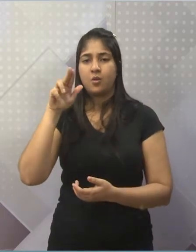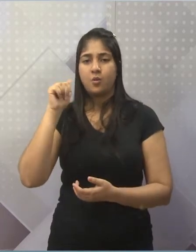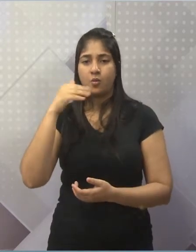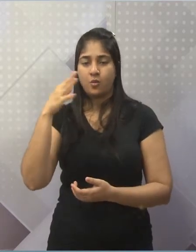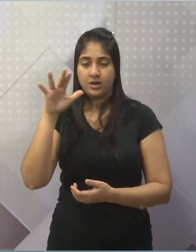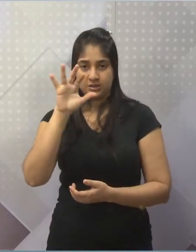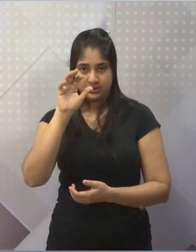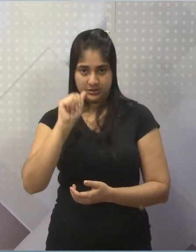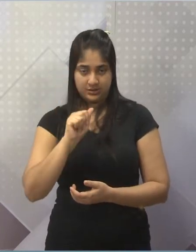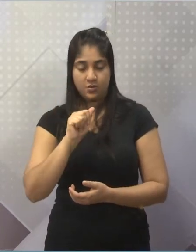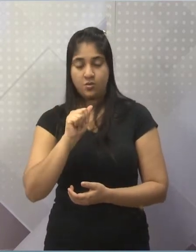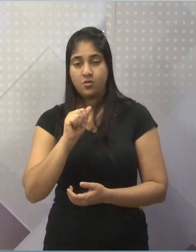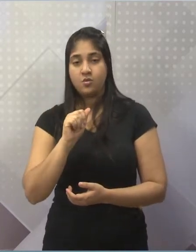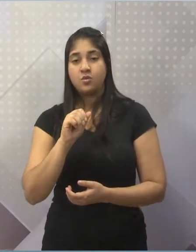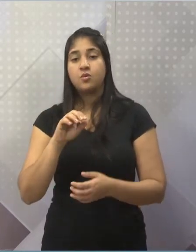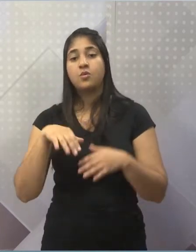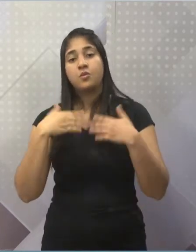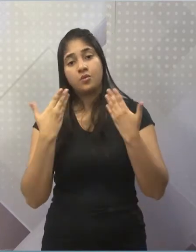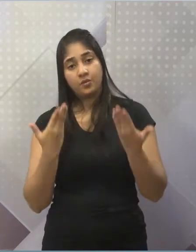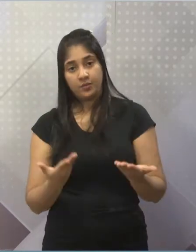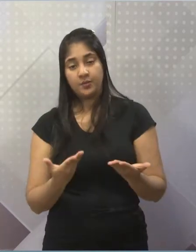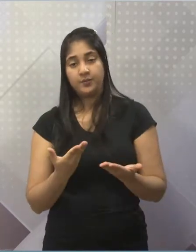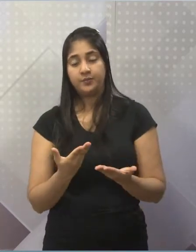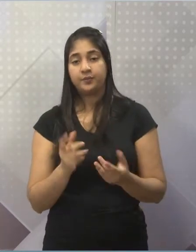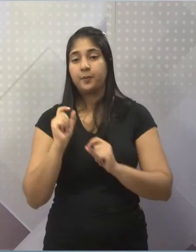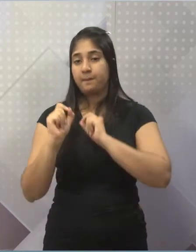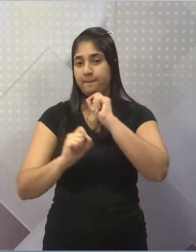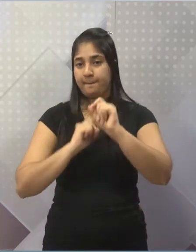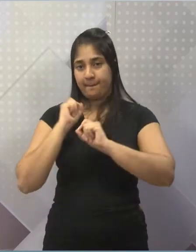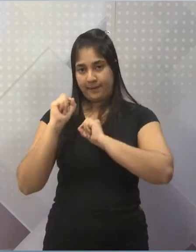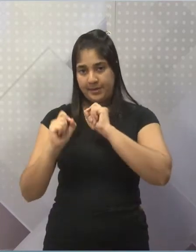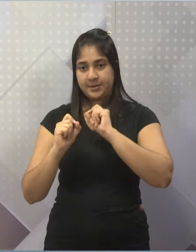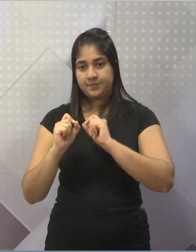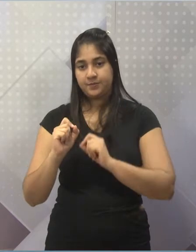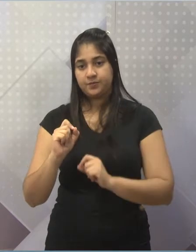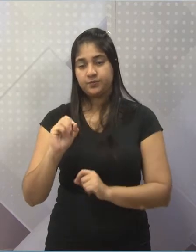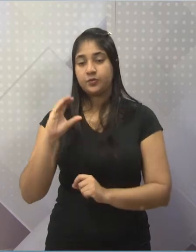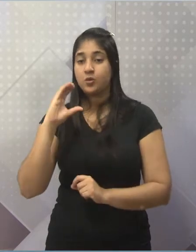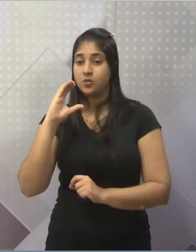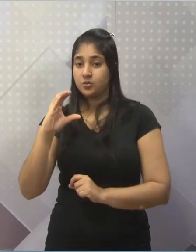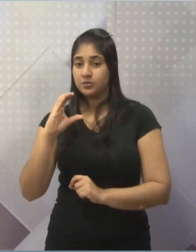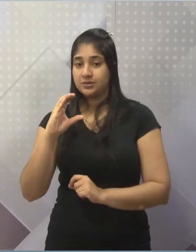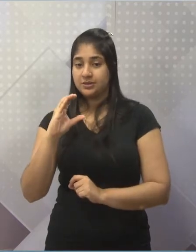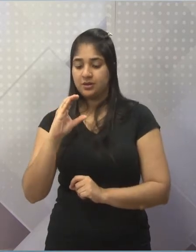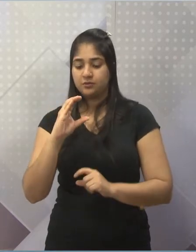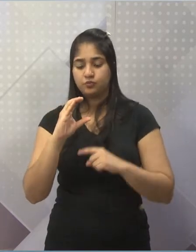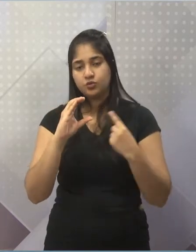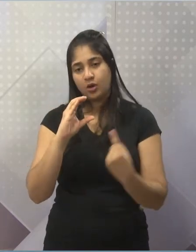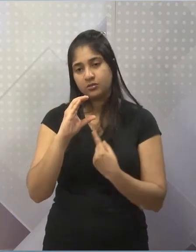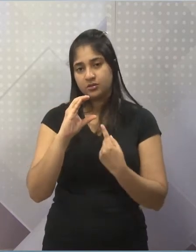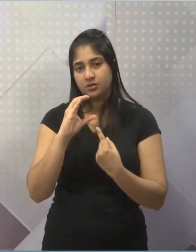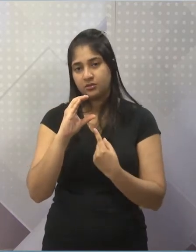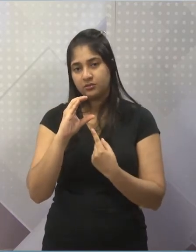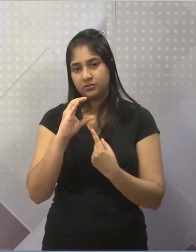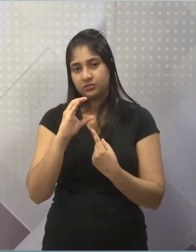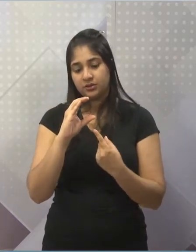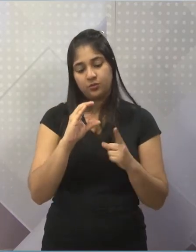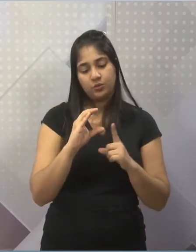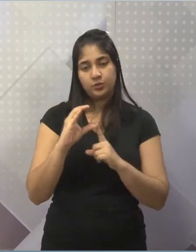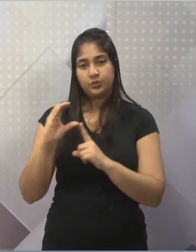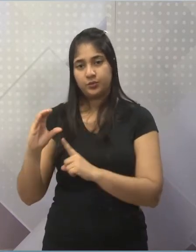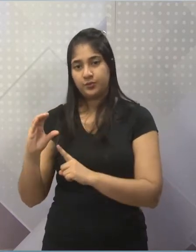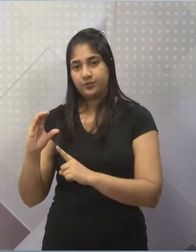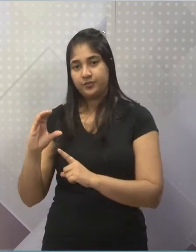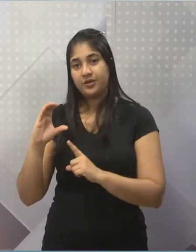tem uma equação do primeiro grau, a gente aprende que o C deve ficar sozinho. Eu digo sempre aos